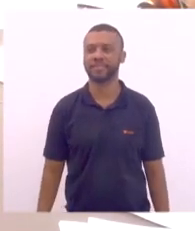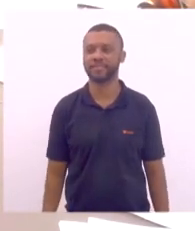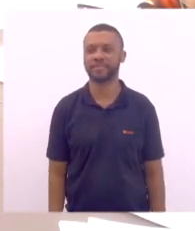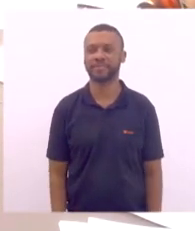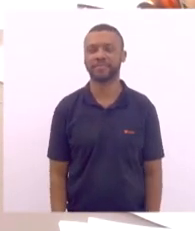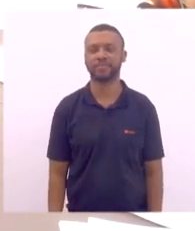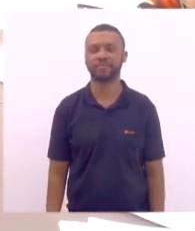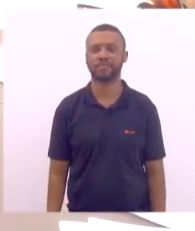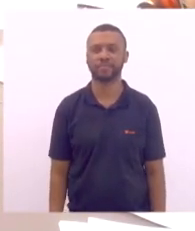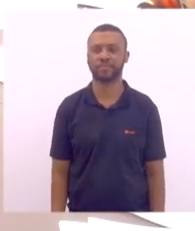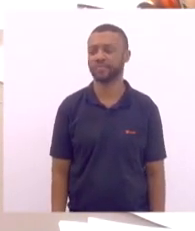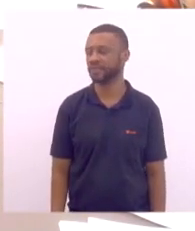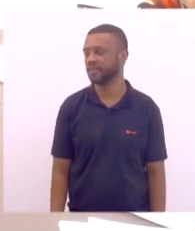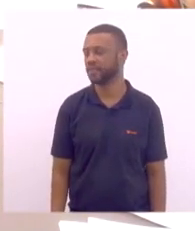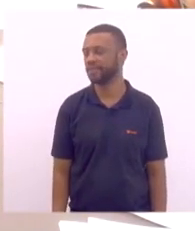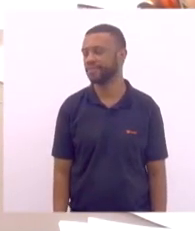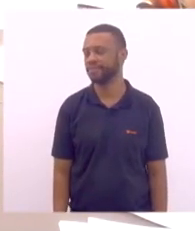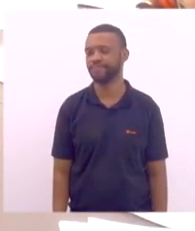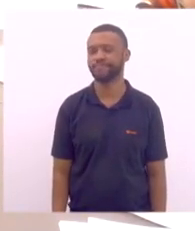Retiro 7, está de